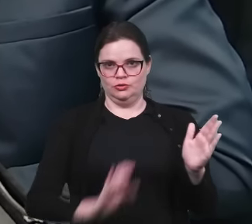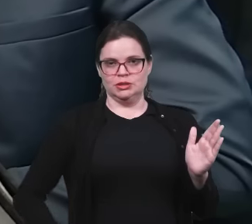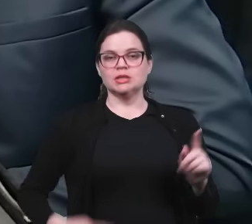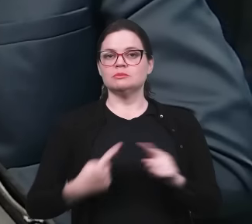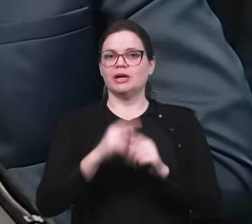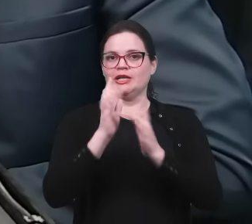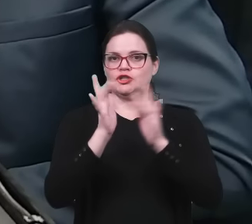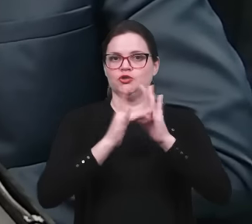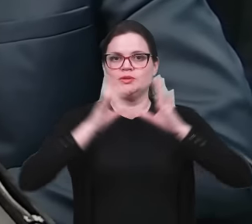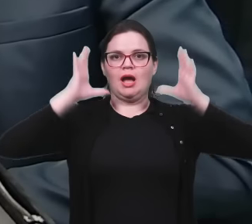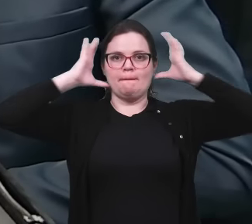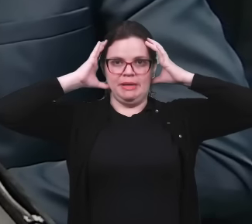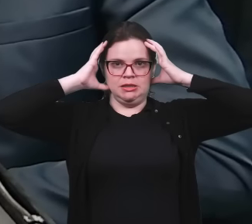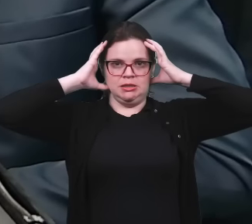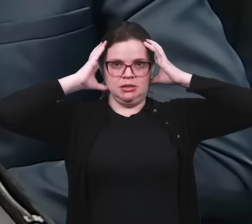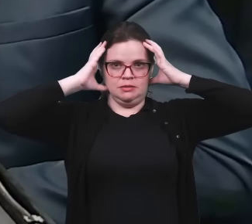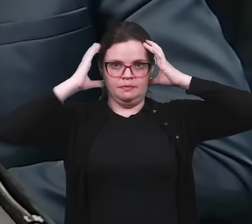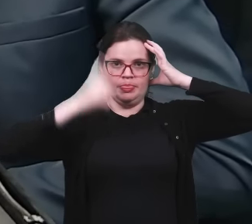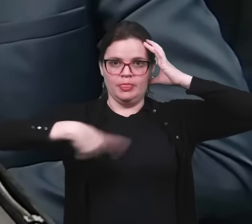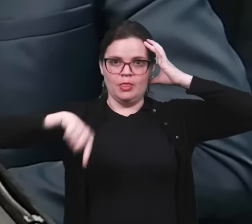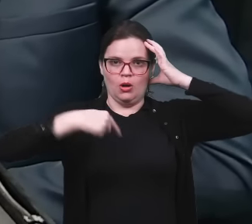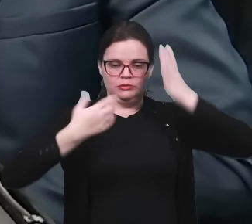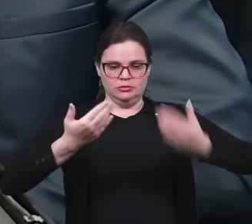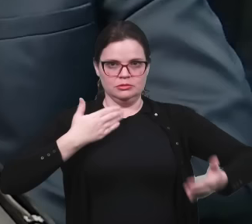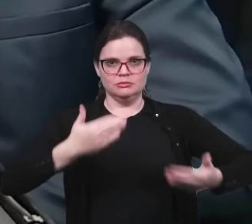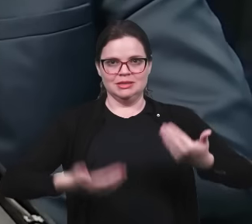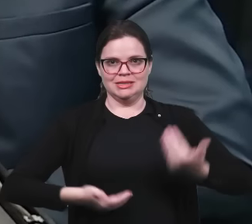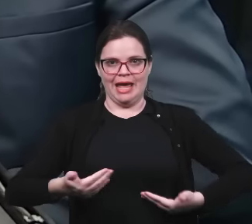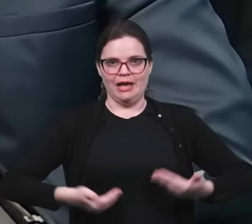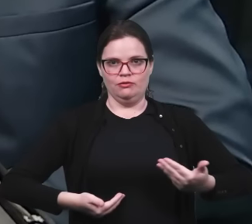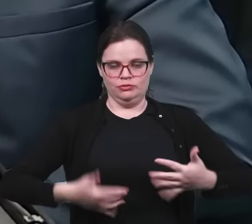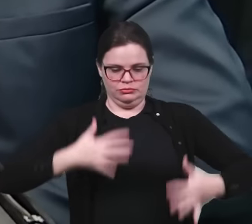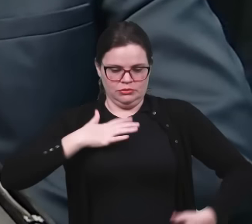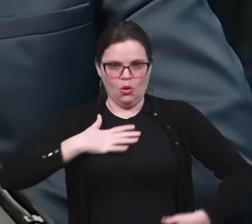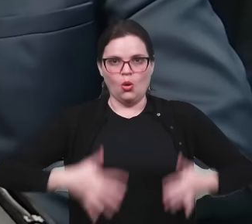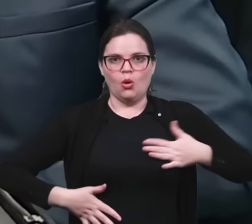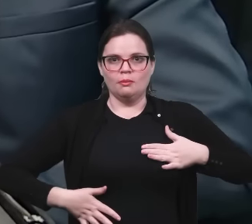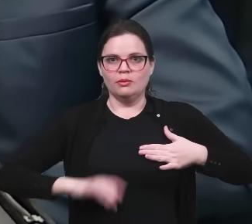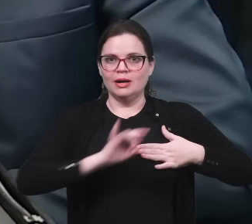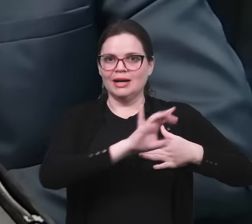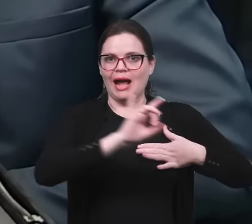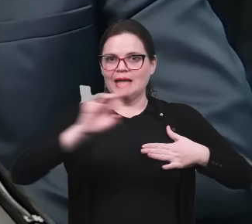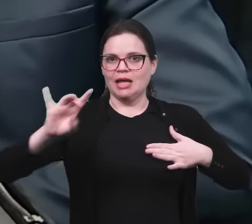cabeça, e nós, os membros, cada membro individualmente,